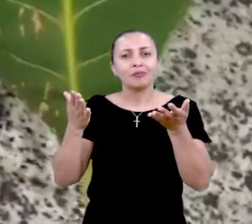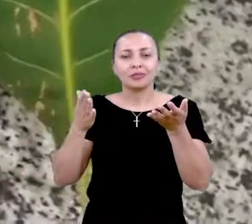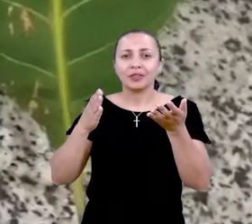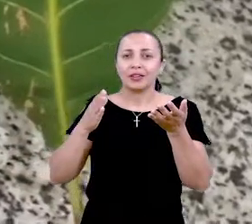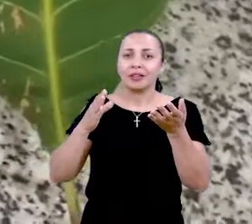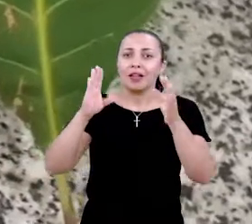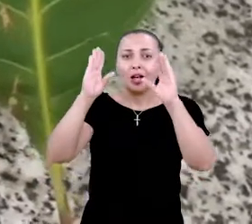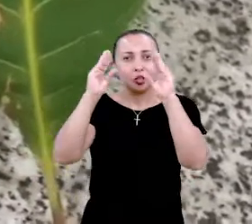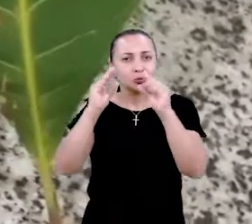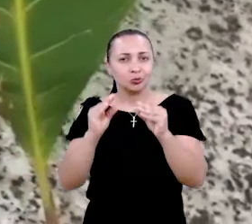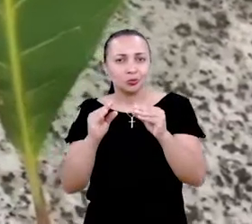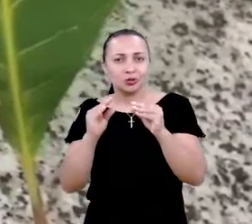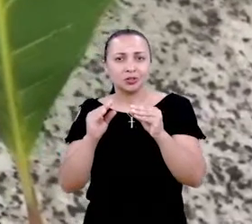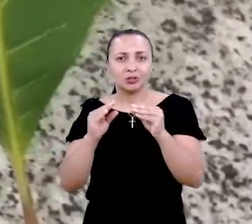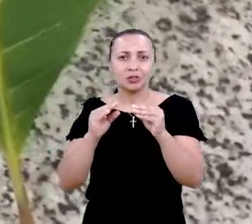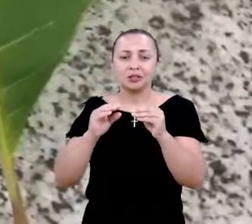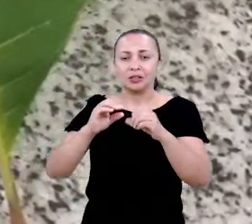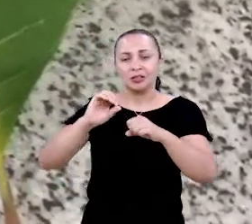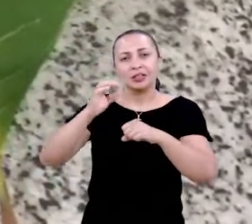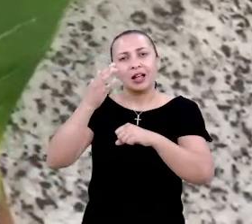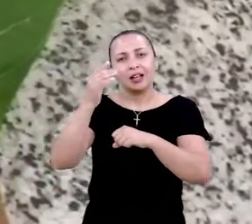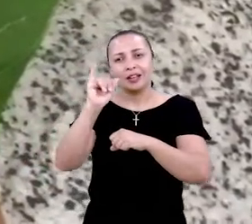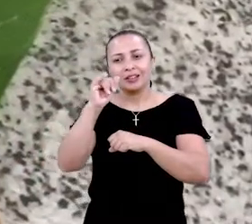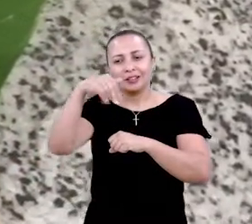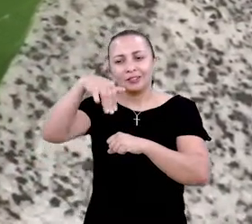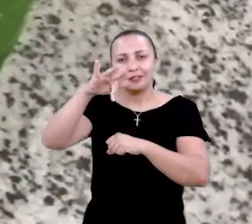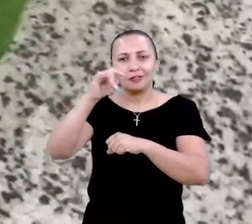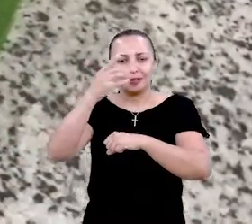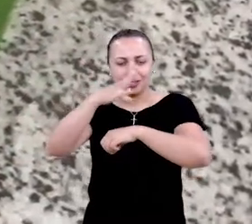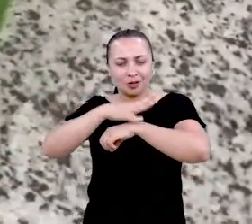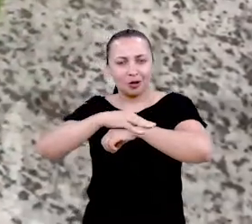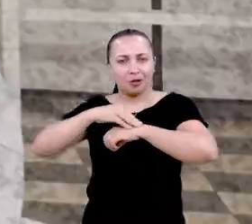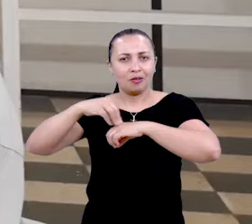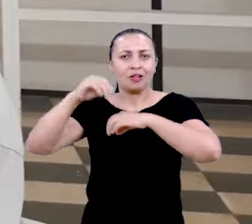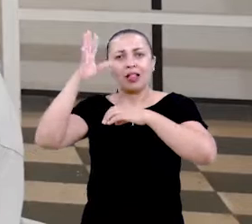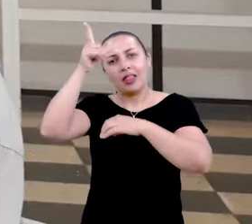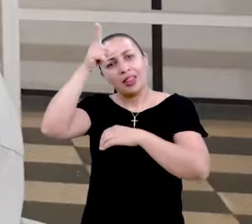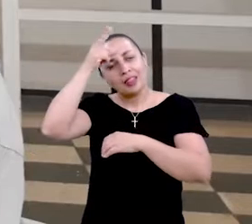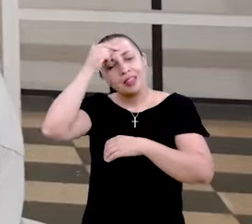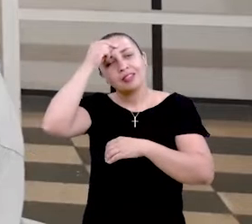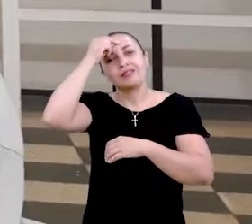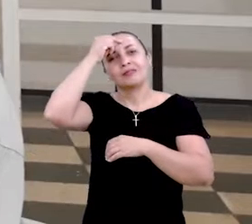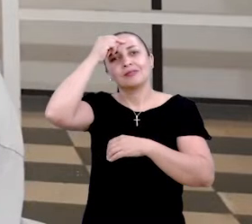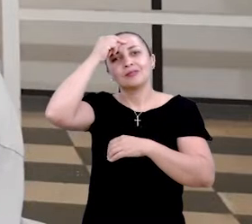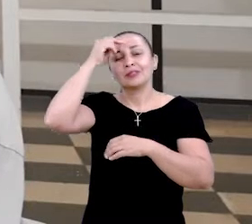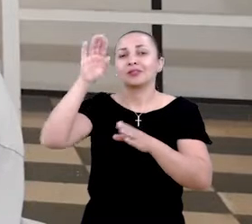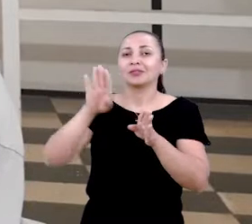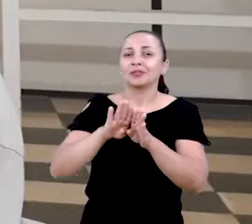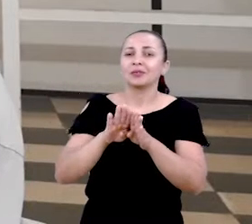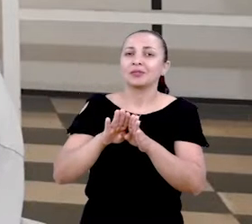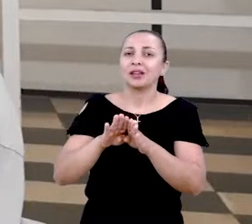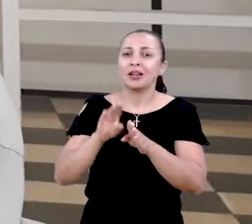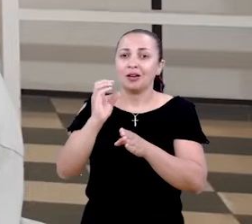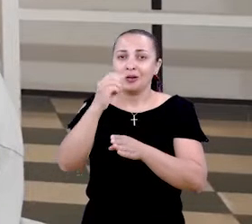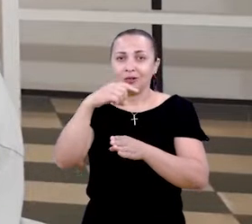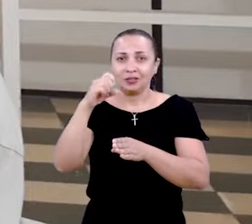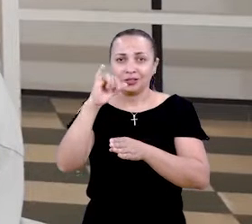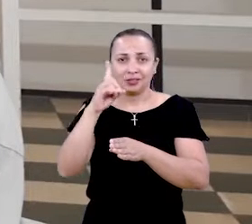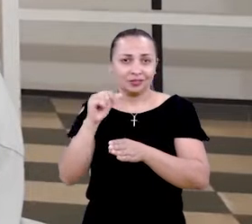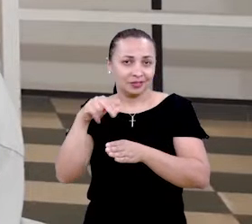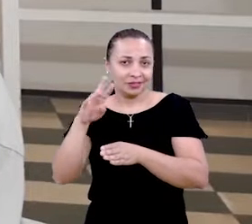a desinflamação, né, desse quadro de tendinite, é antioxidante. Então, ele tem